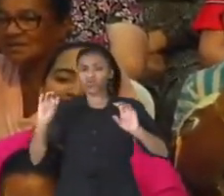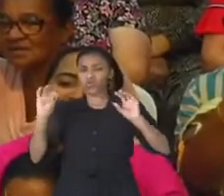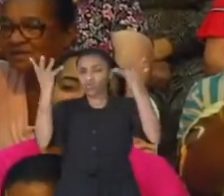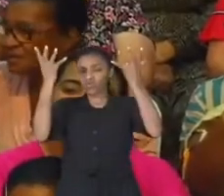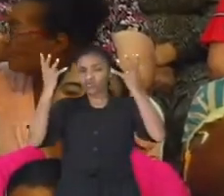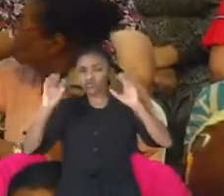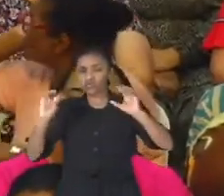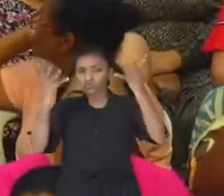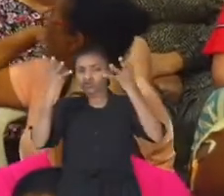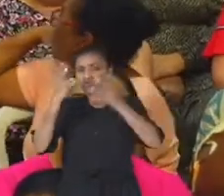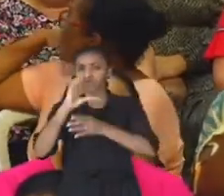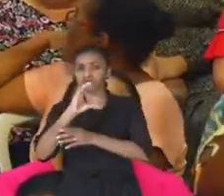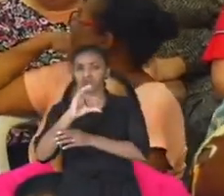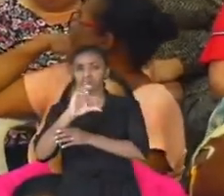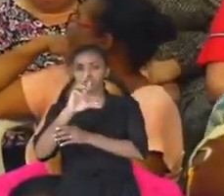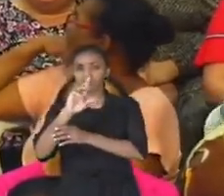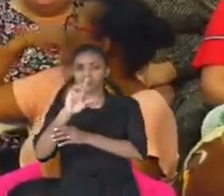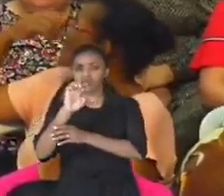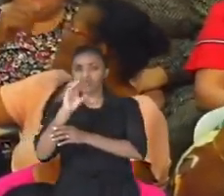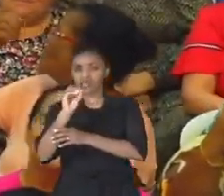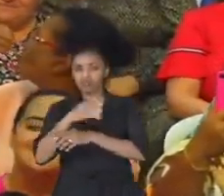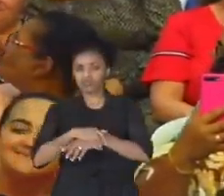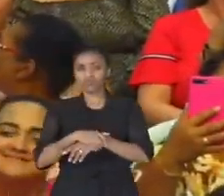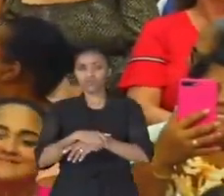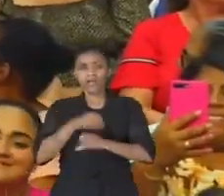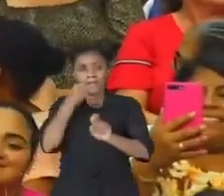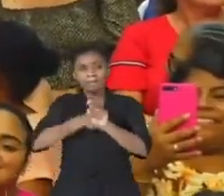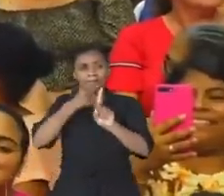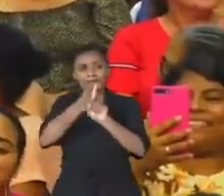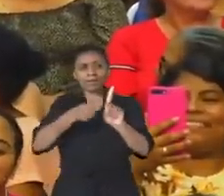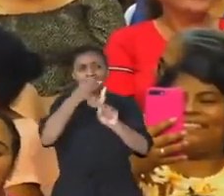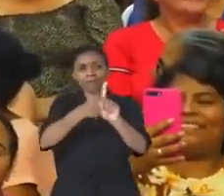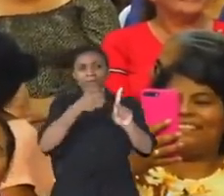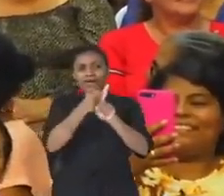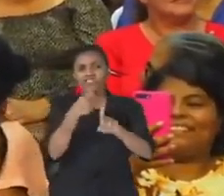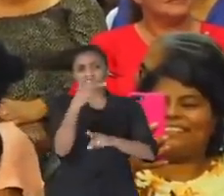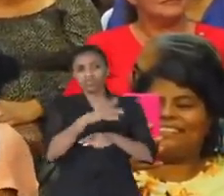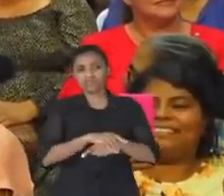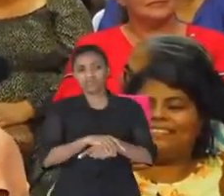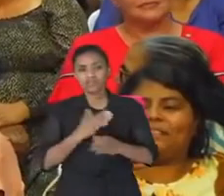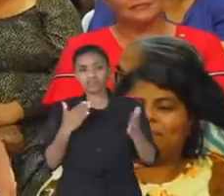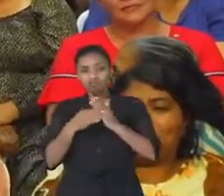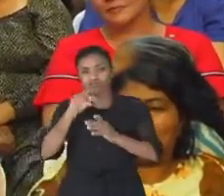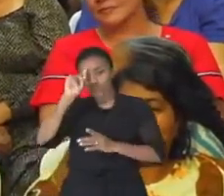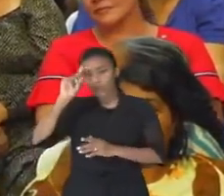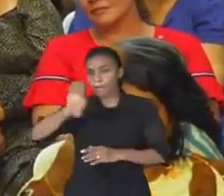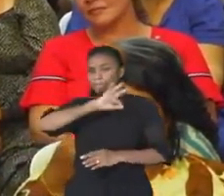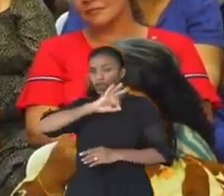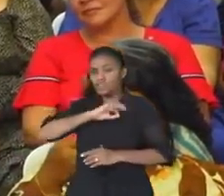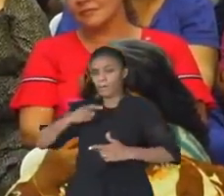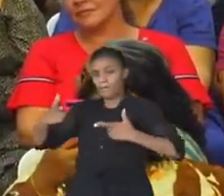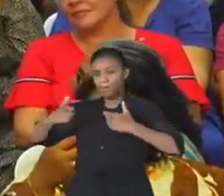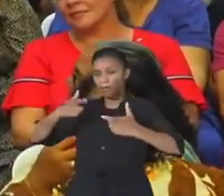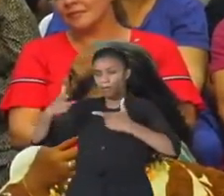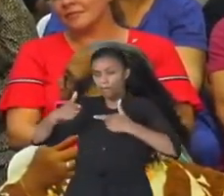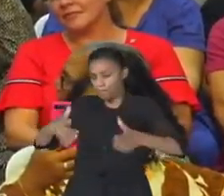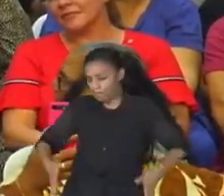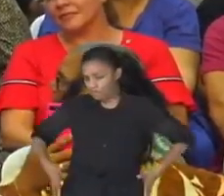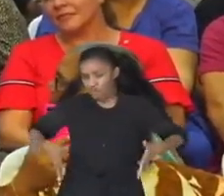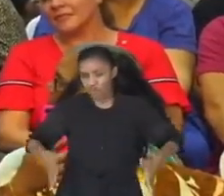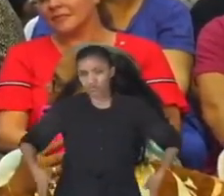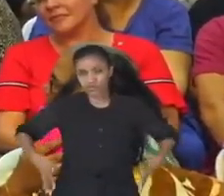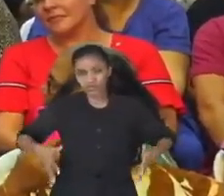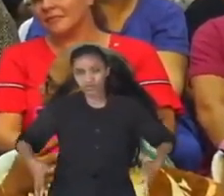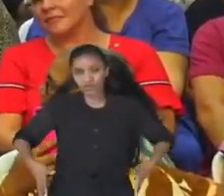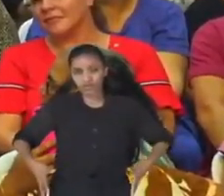de Esportes de Orlândia. Ele era capoeirista, ele batia umas 30 pessoas, até que trocou tiro com a polícia e ficou numa cadeira de rodas. Na cadeira